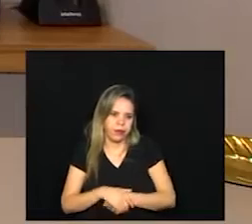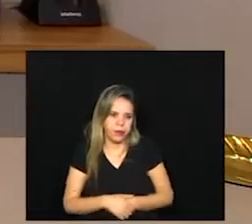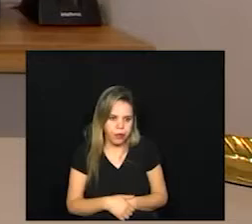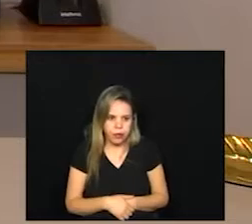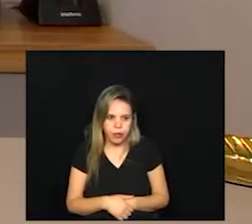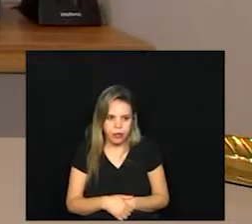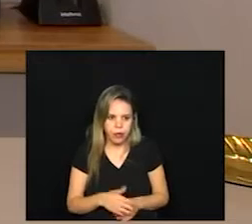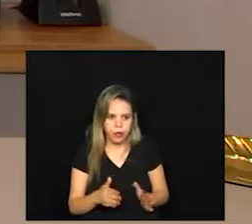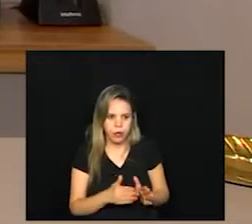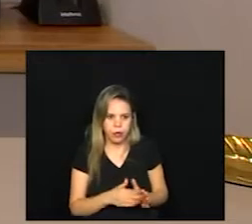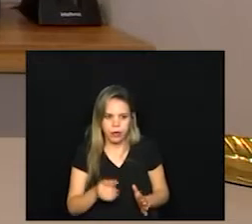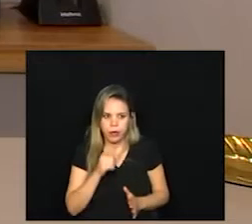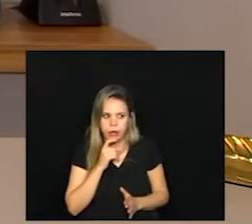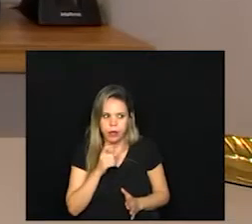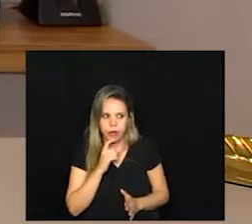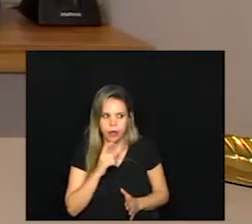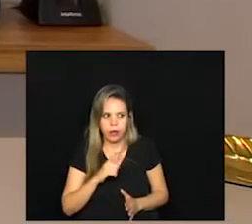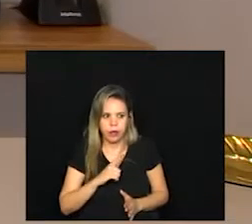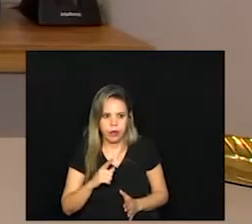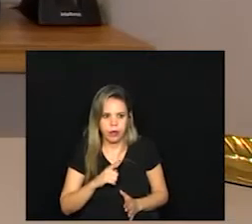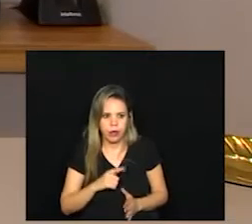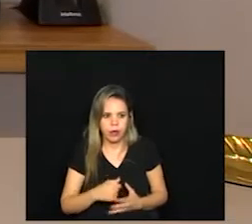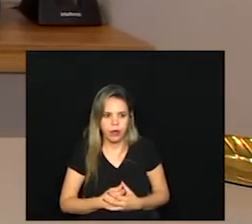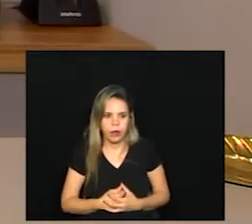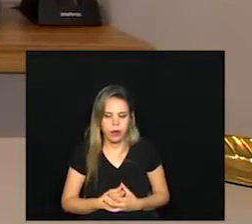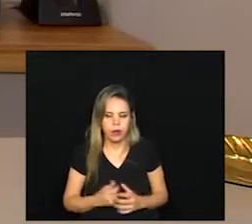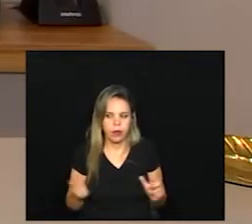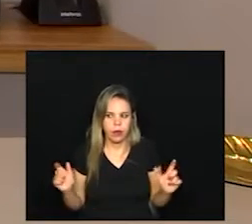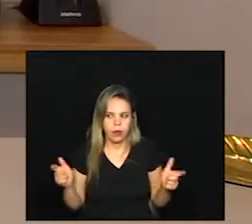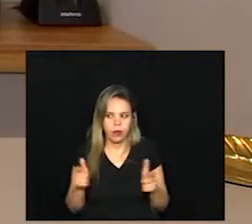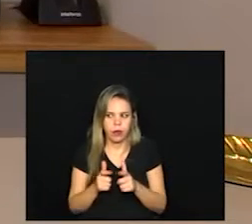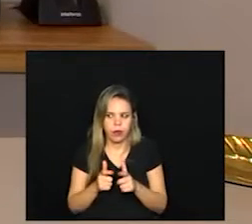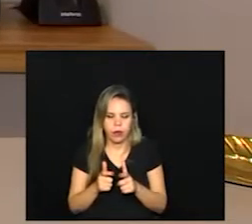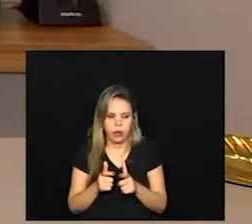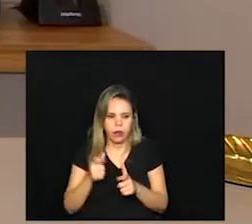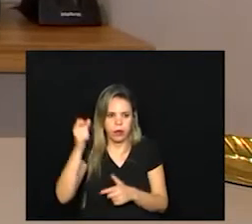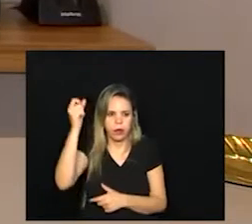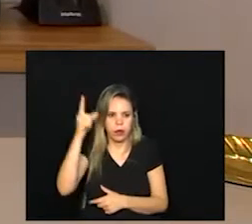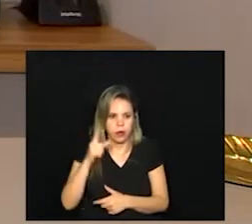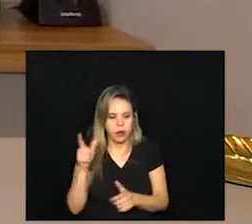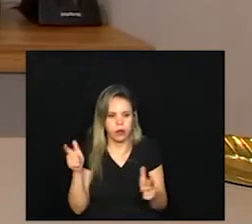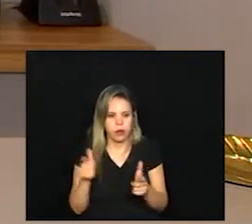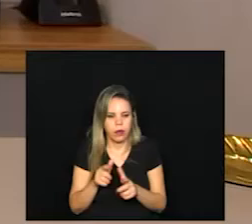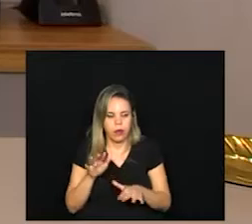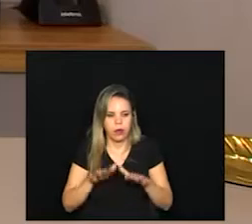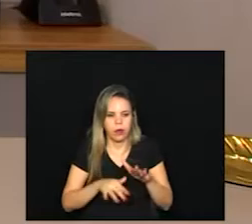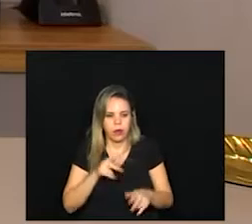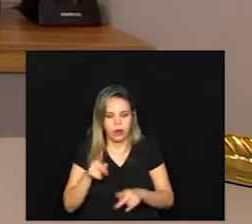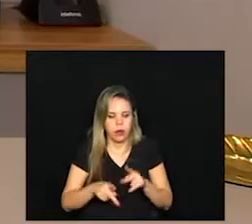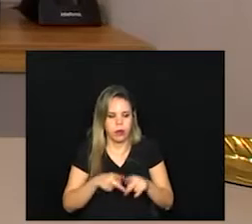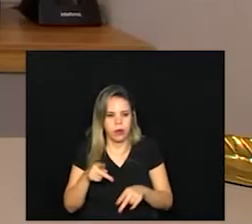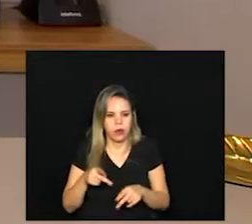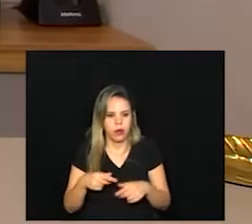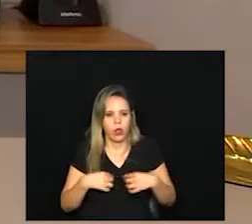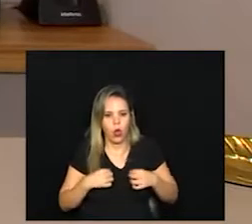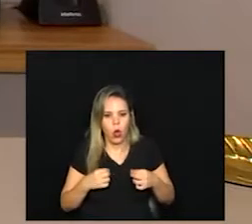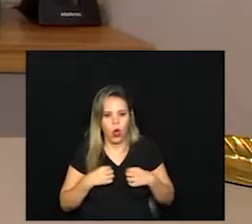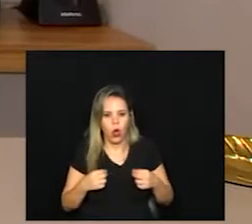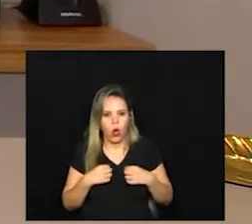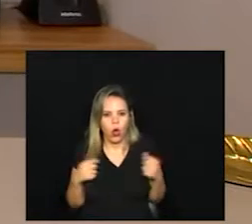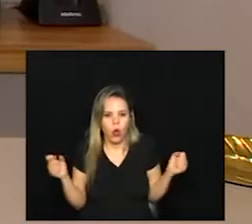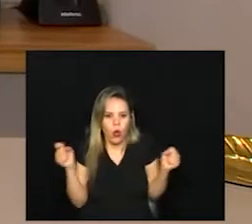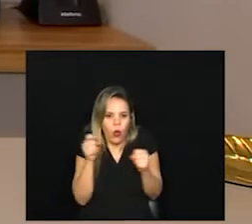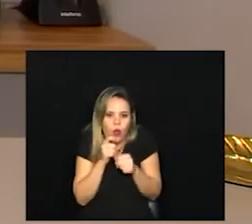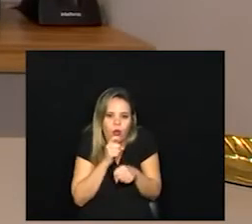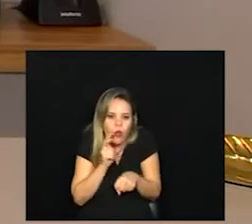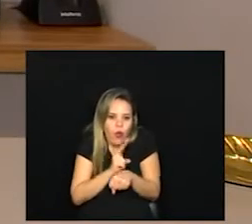No período de inverno, quando a gente tem a diminuição do índice de ultravioleta, muitas vezes as pessoas andam com roupas mais